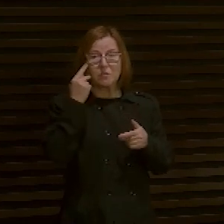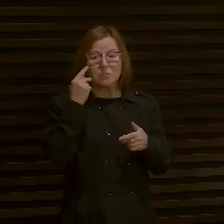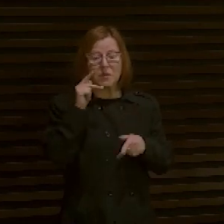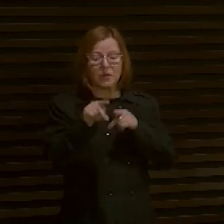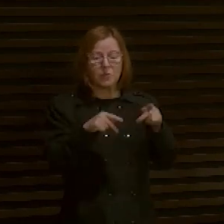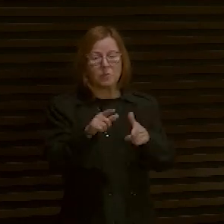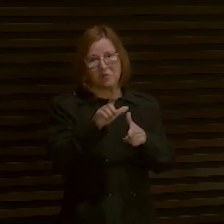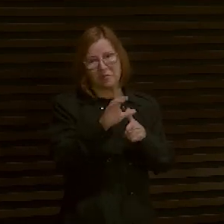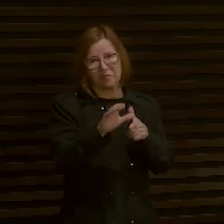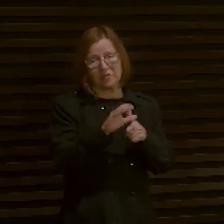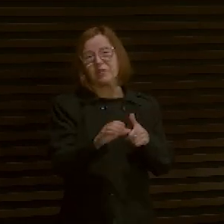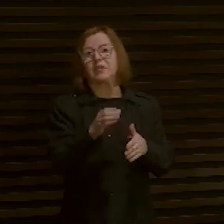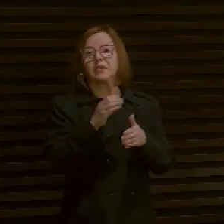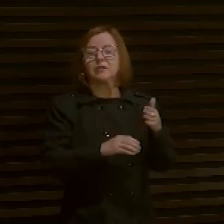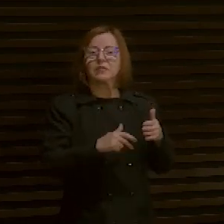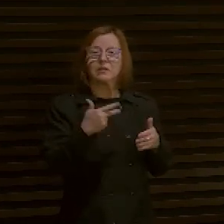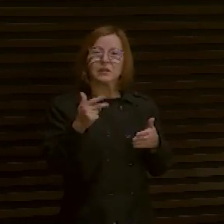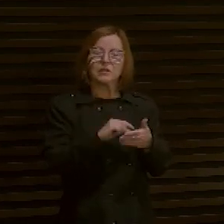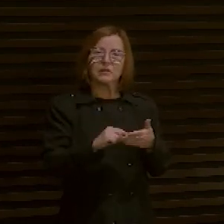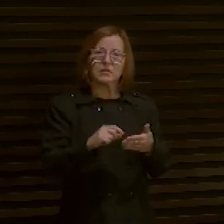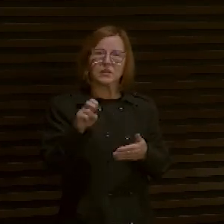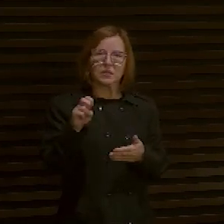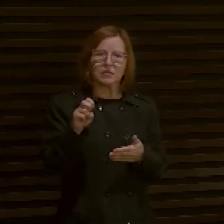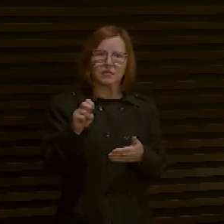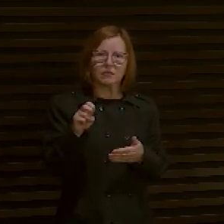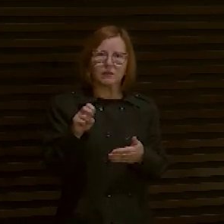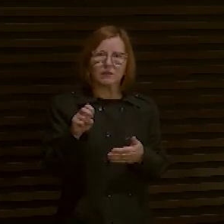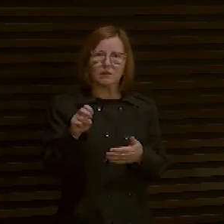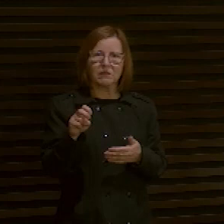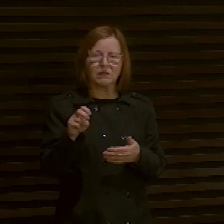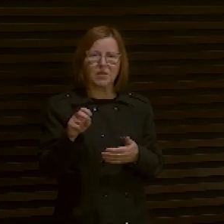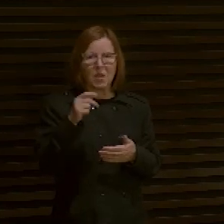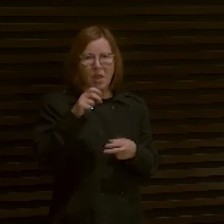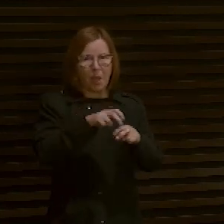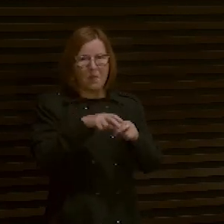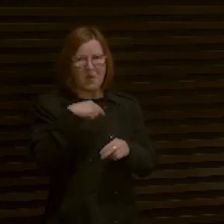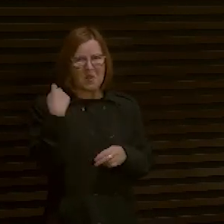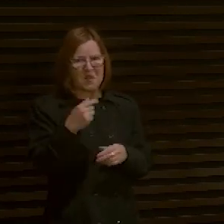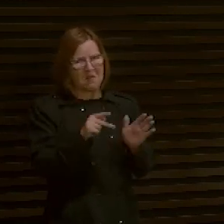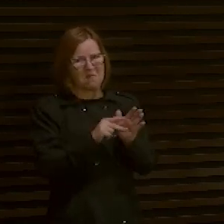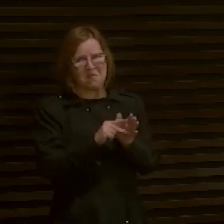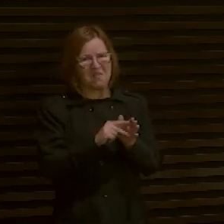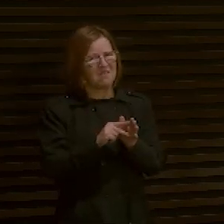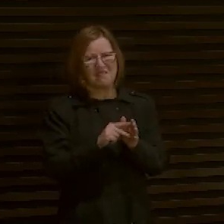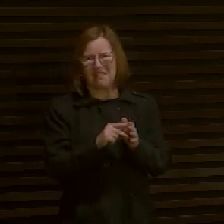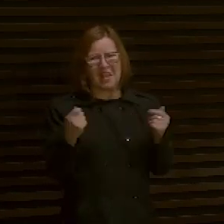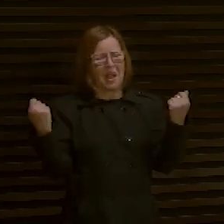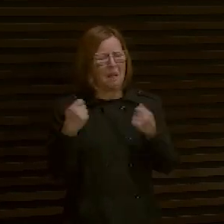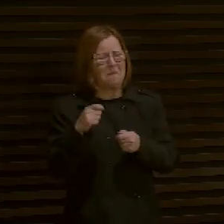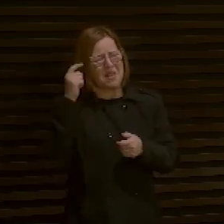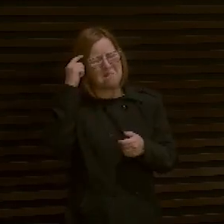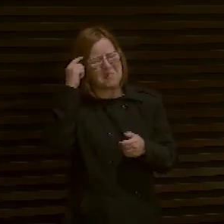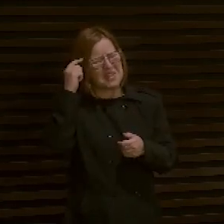capítulo 3, versículo 5. O que ele diz? Não que por nós mesmos sejamos capazes de pensar alguma